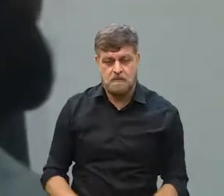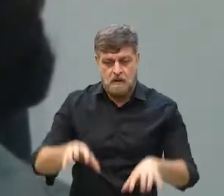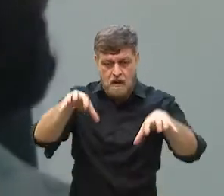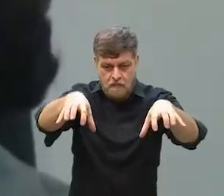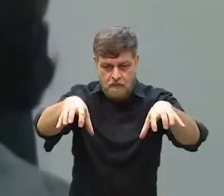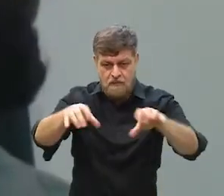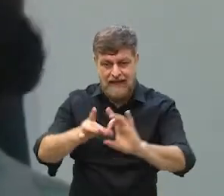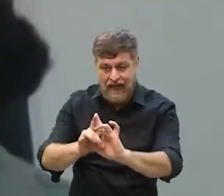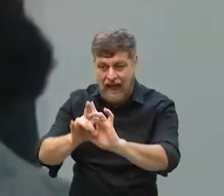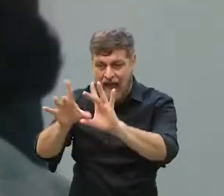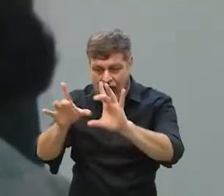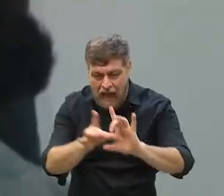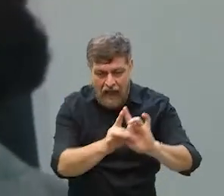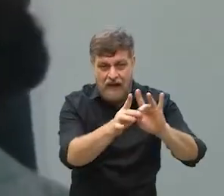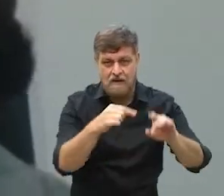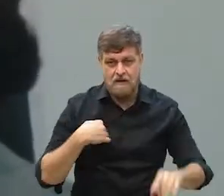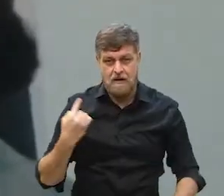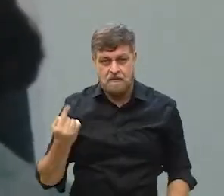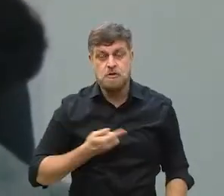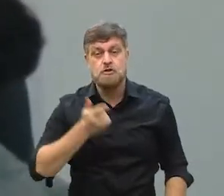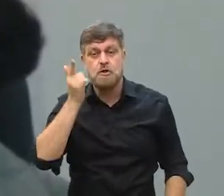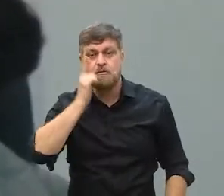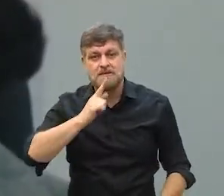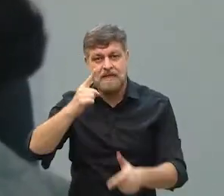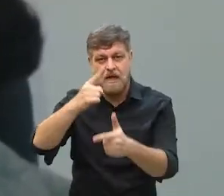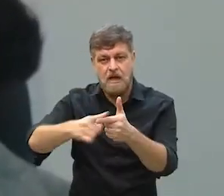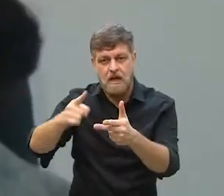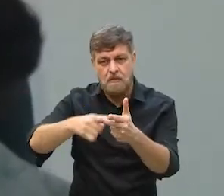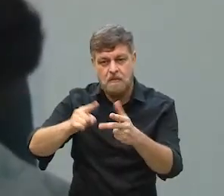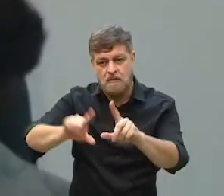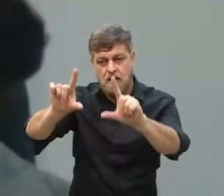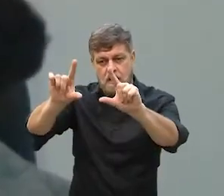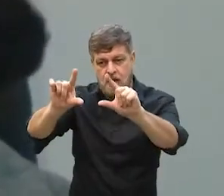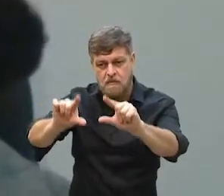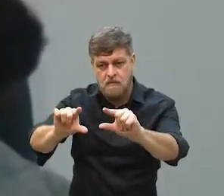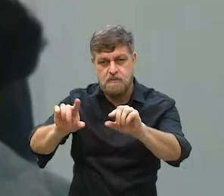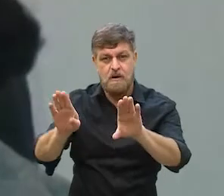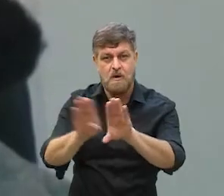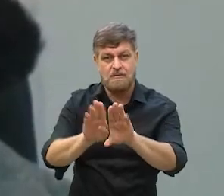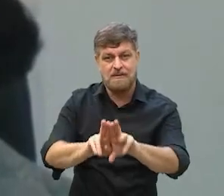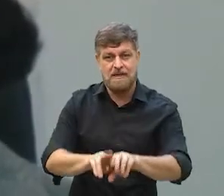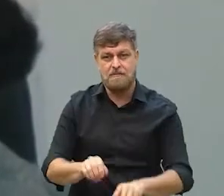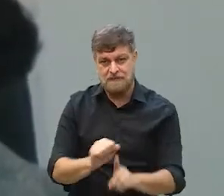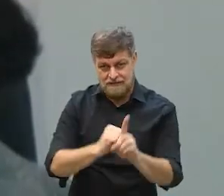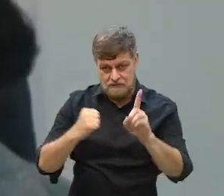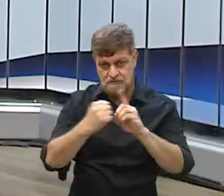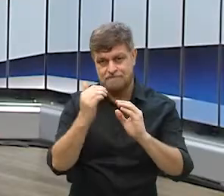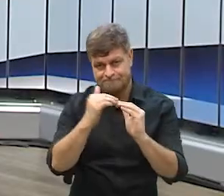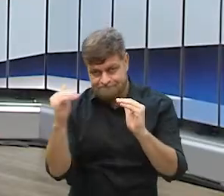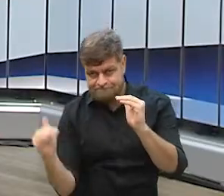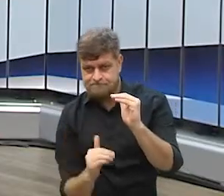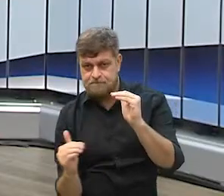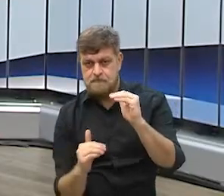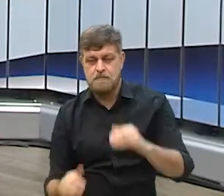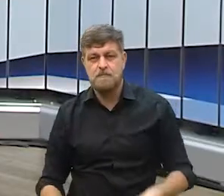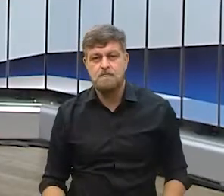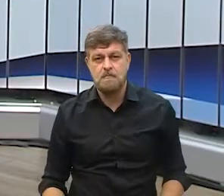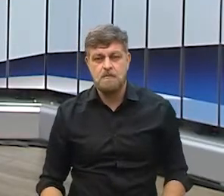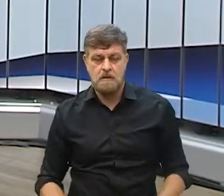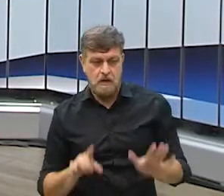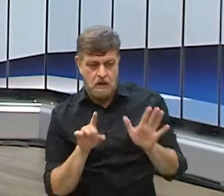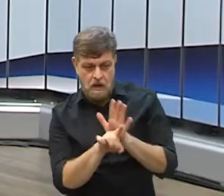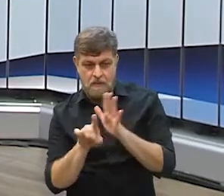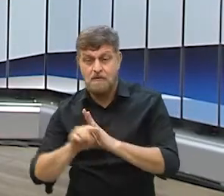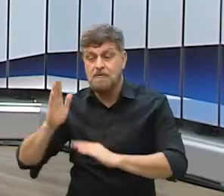para a gente minimizar as questões aí com relação à vulnerabilidade social da região. Vocês conseguem colocar